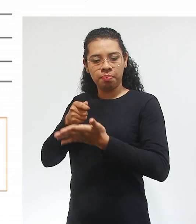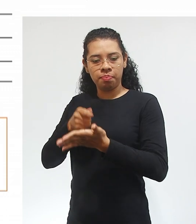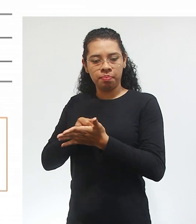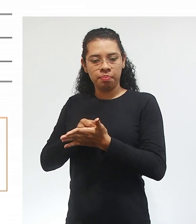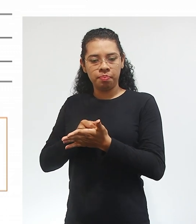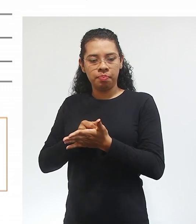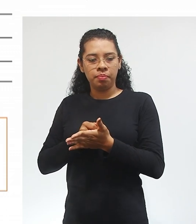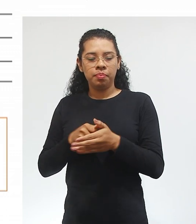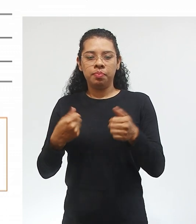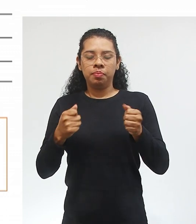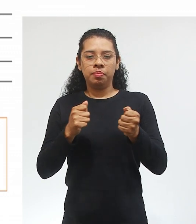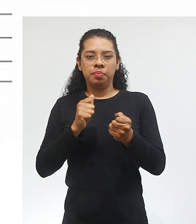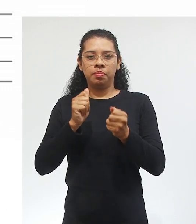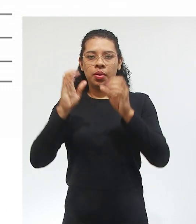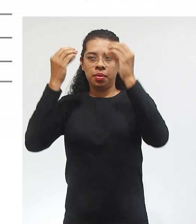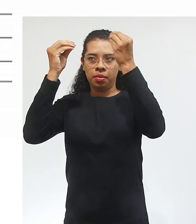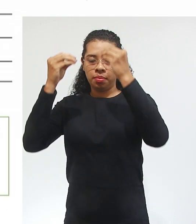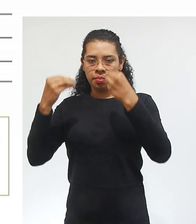lado credor.